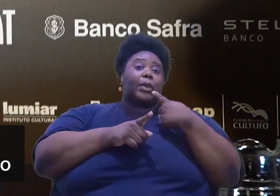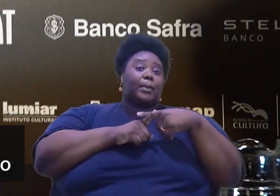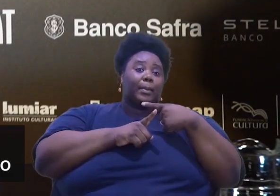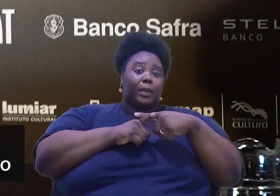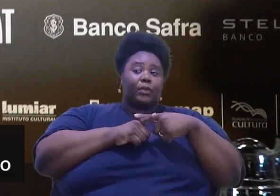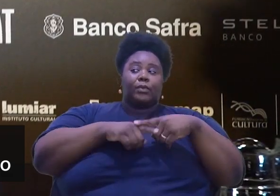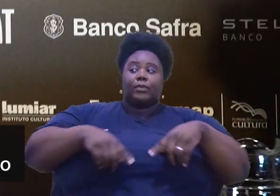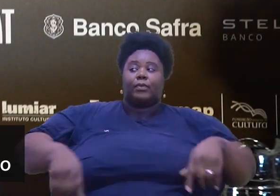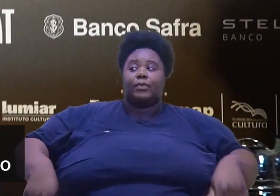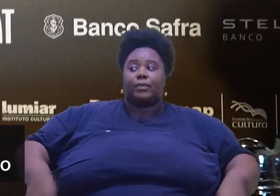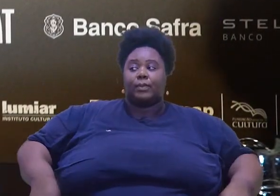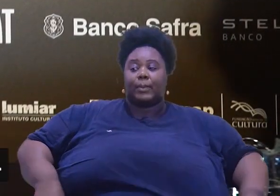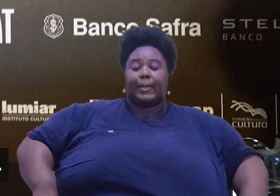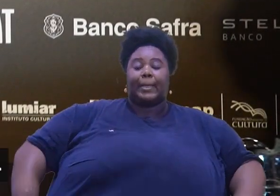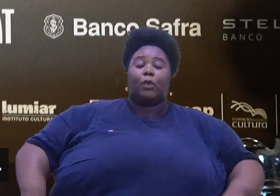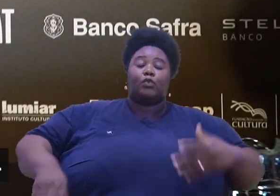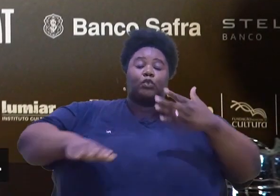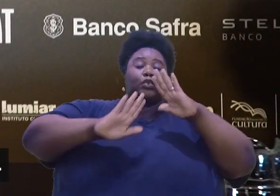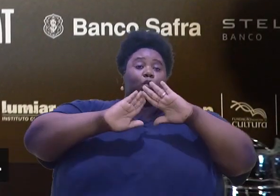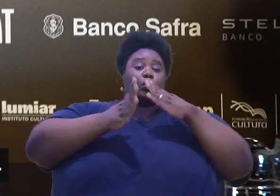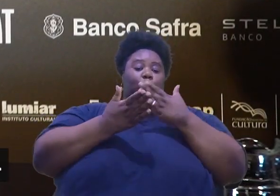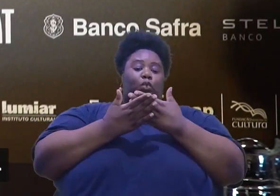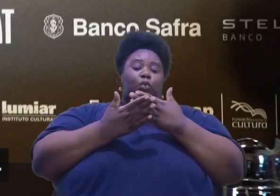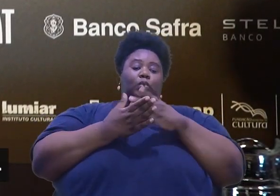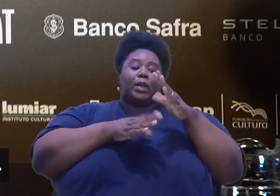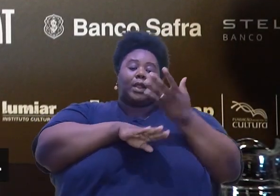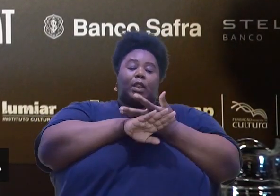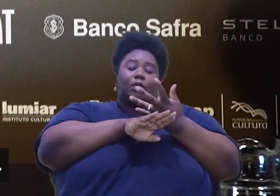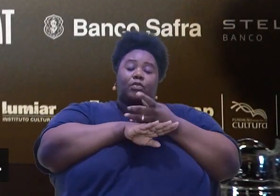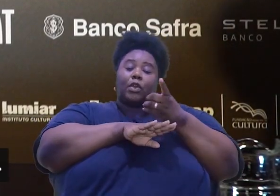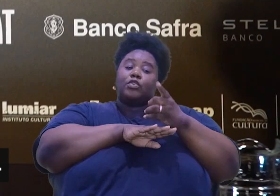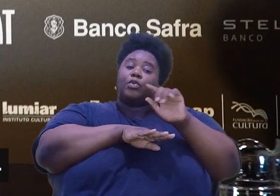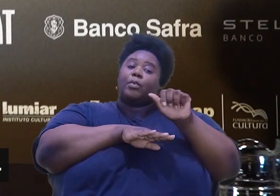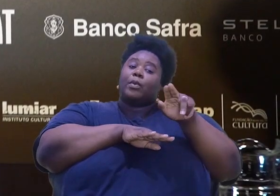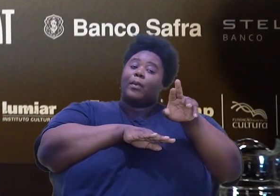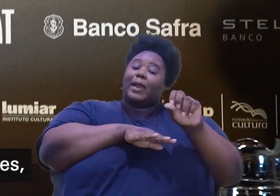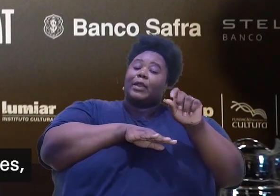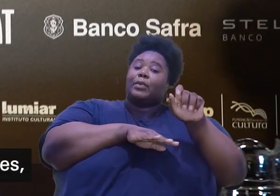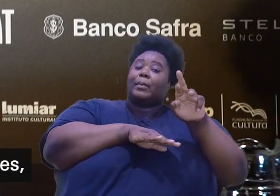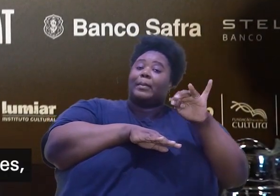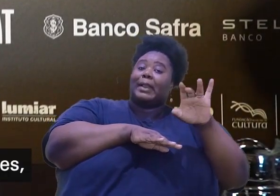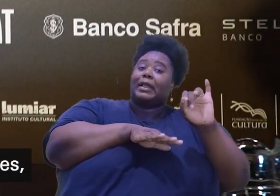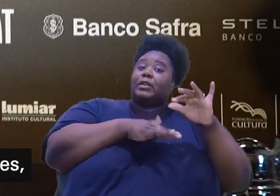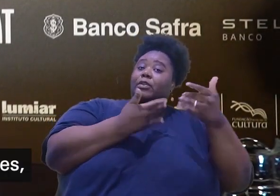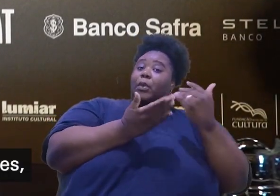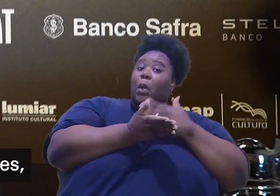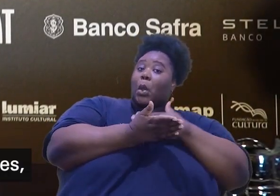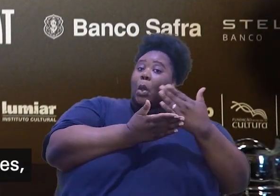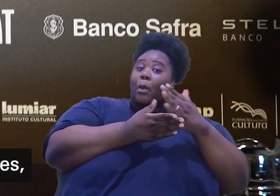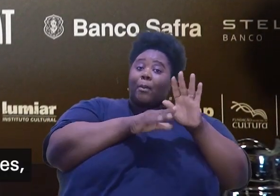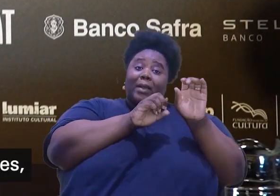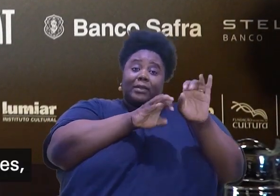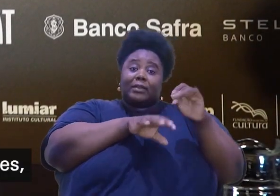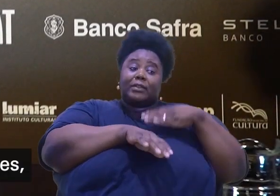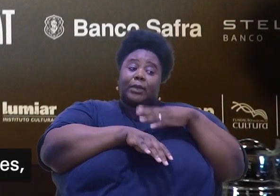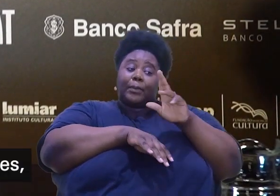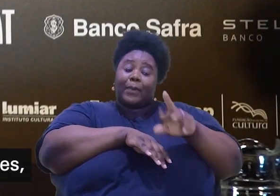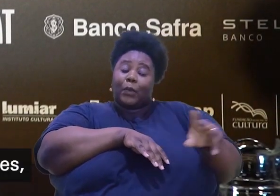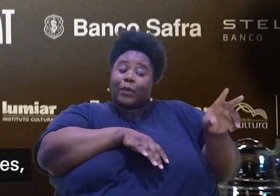Jardim Bueno Brandão e fui para o Grupo Barão no Rio Branco, eu começo a ensinar aos meus